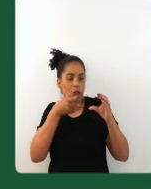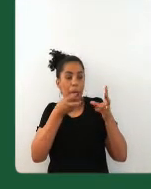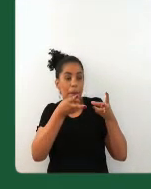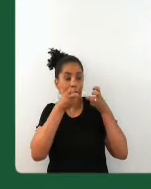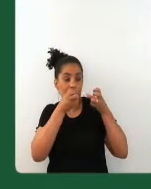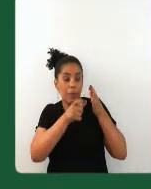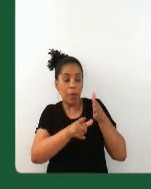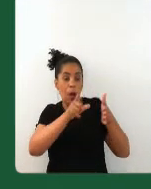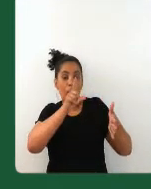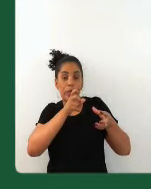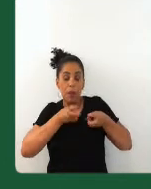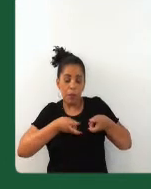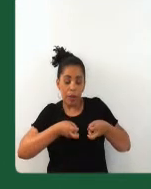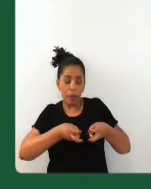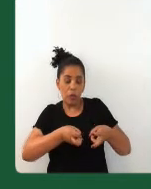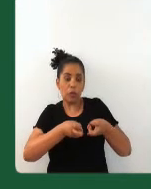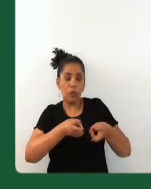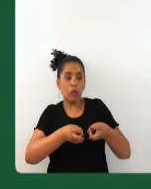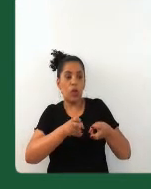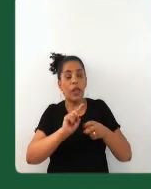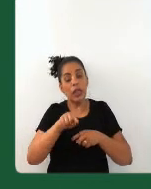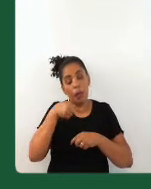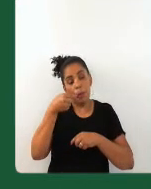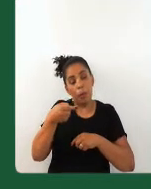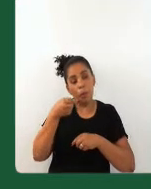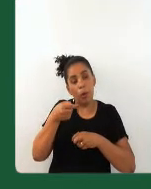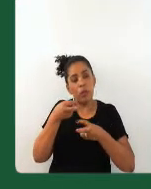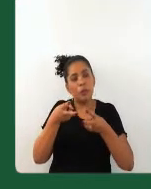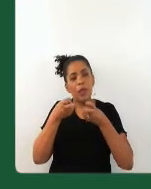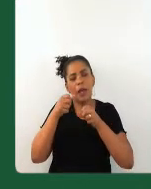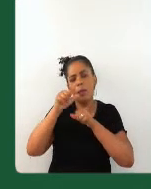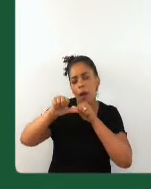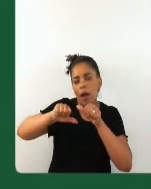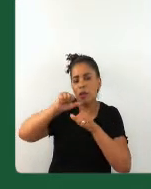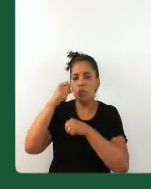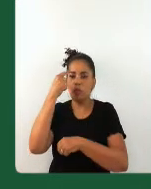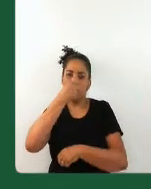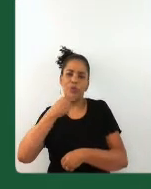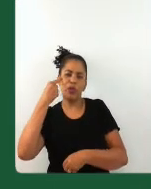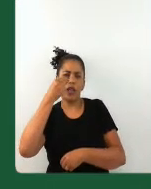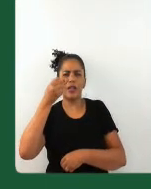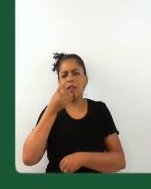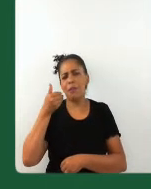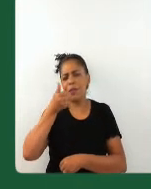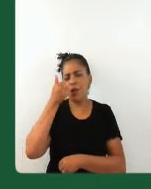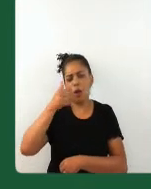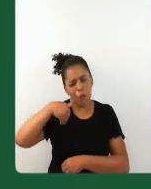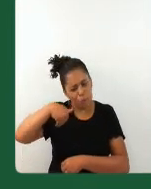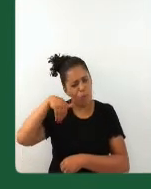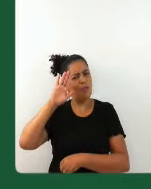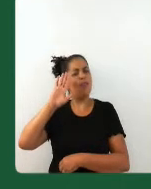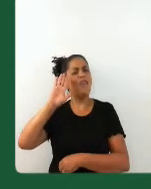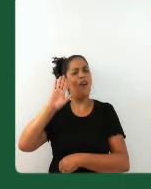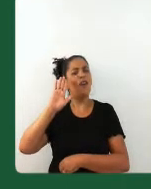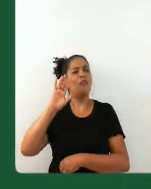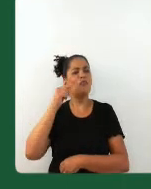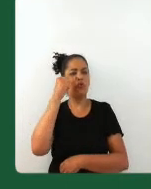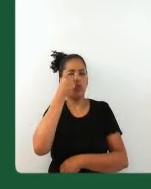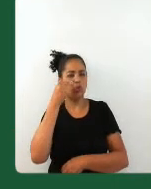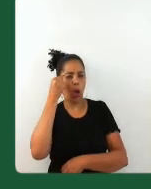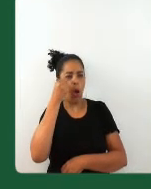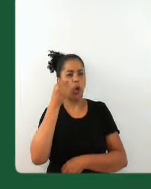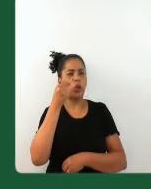pré-operatório à esquerda, e a evolução e como ele está hoje, a melhora da questão dos olhos,